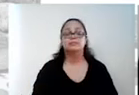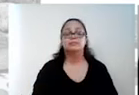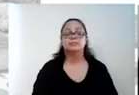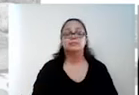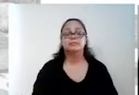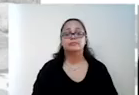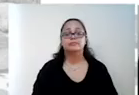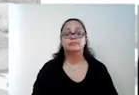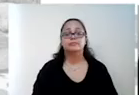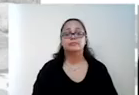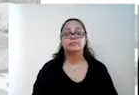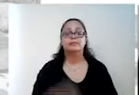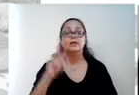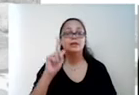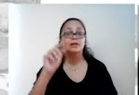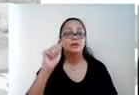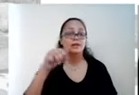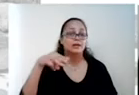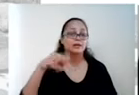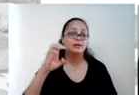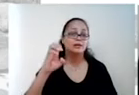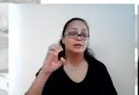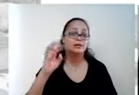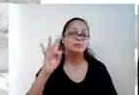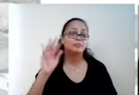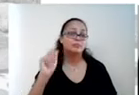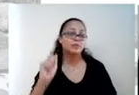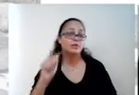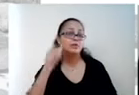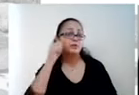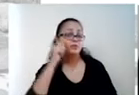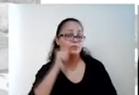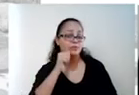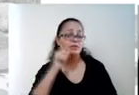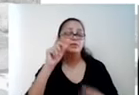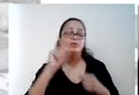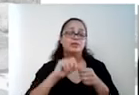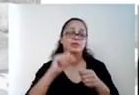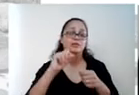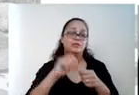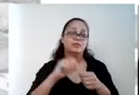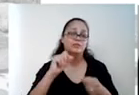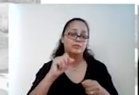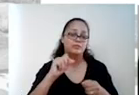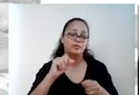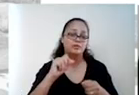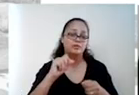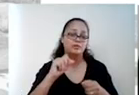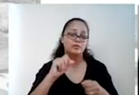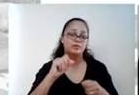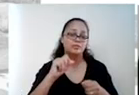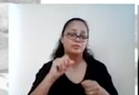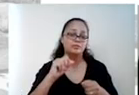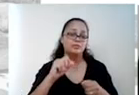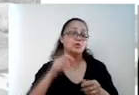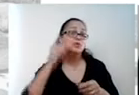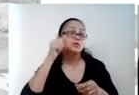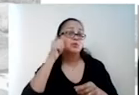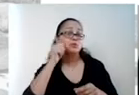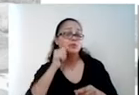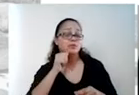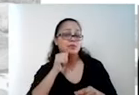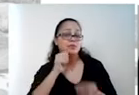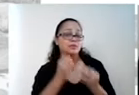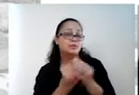O gameta feminino, a oosfera, é produzido a partir do órgão sexual feminino. Em ocasião